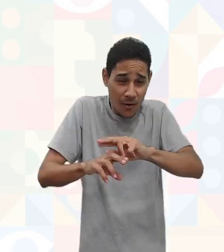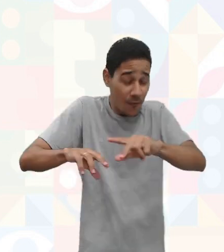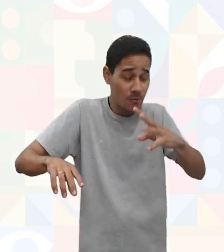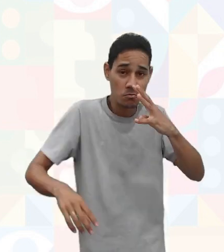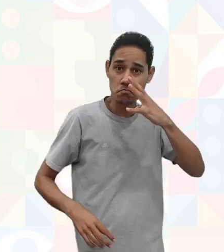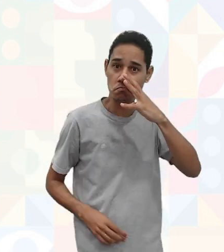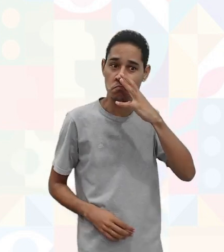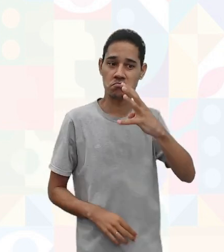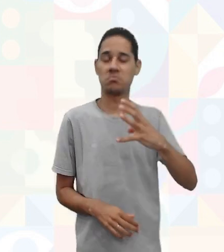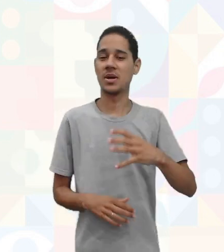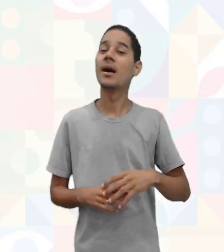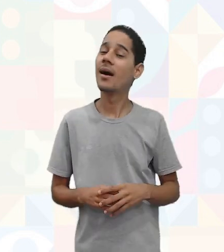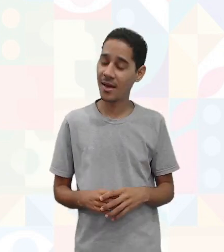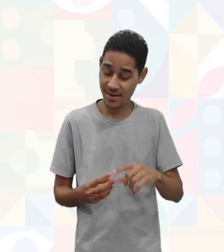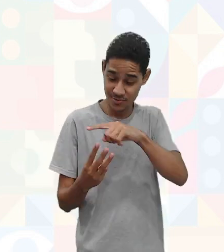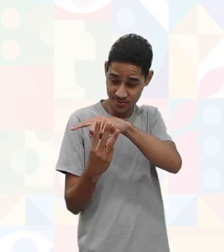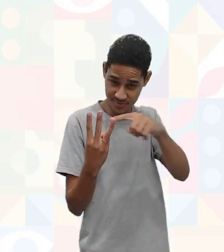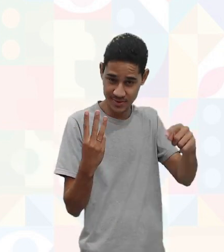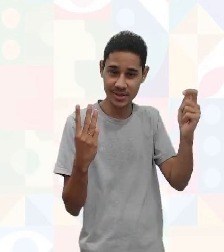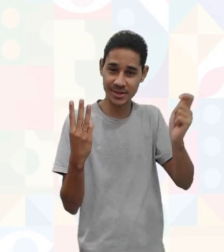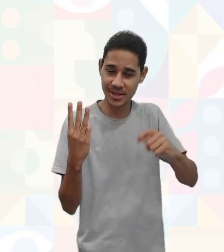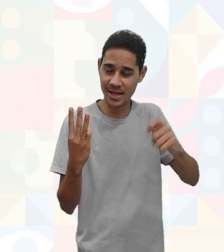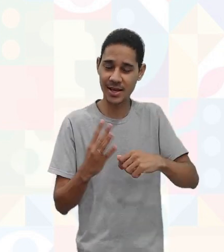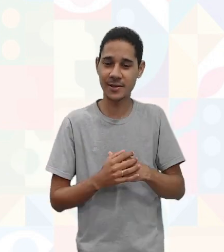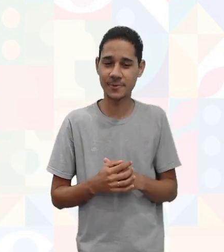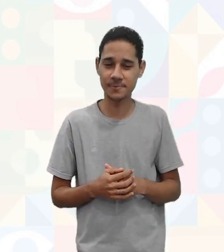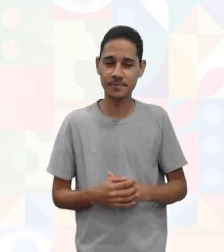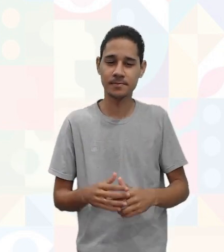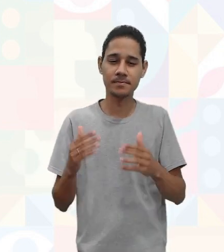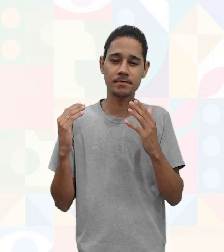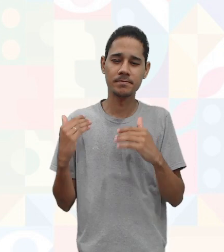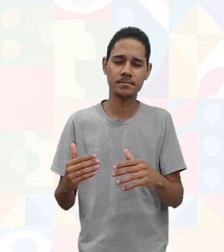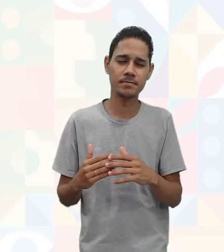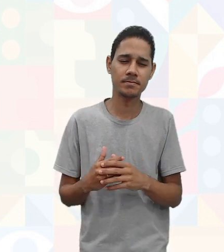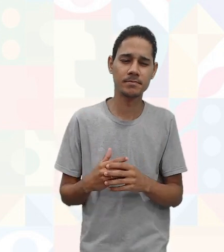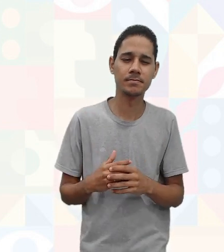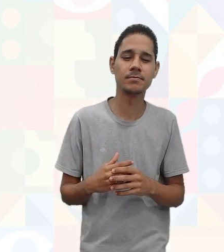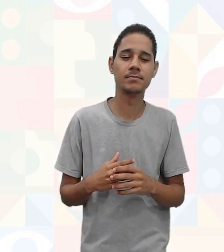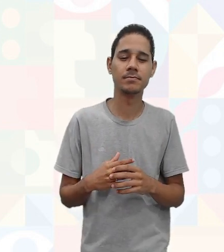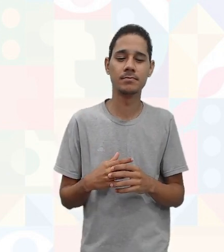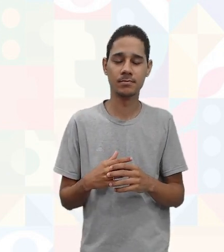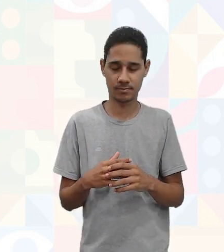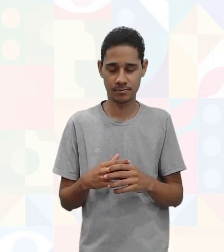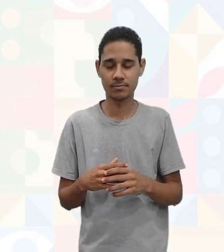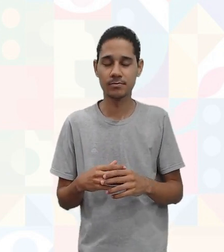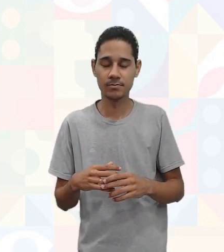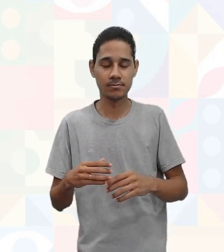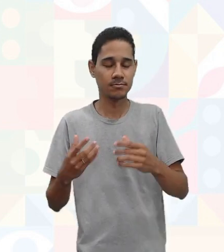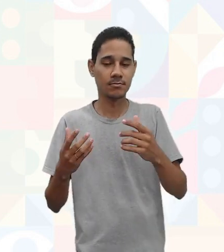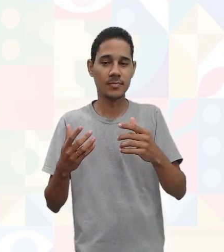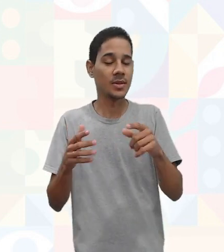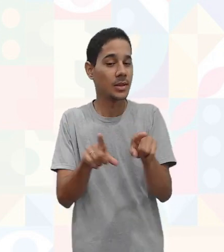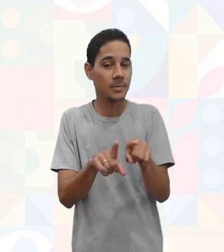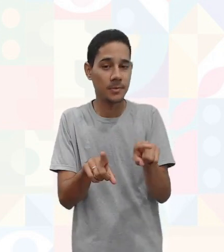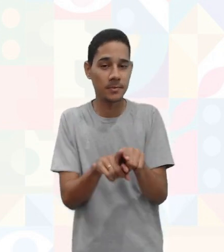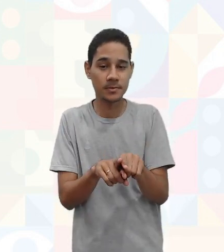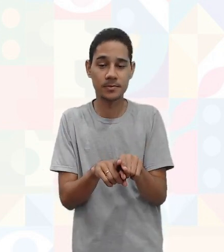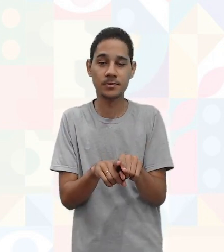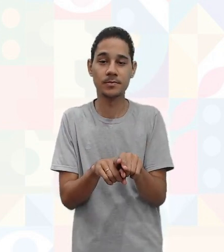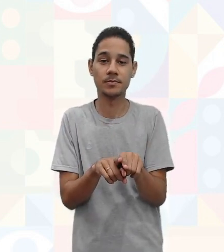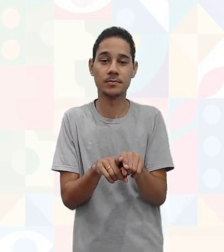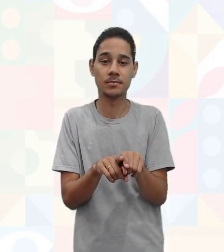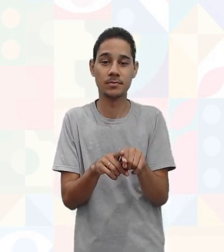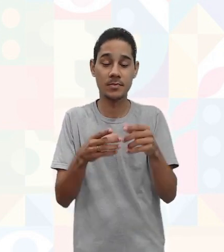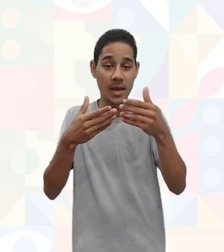impressionantes com essas três linguagens. Padrões abertos e acessibilidade, né? A